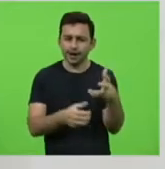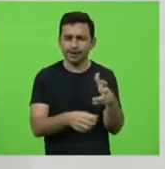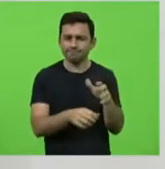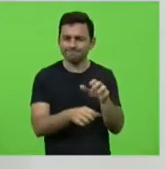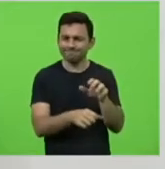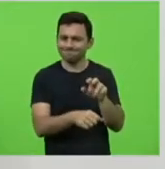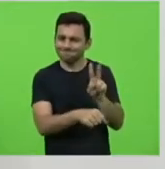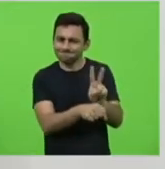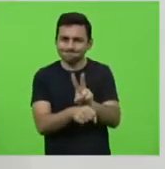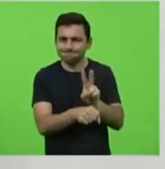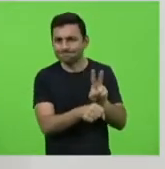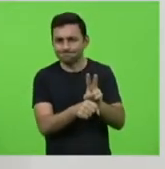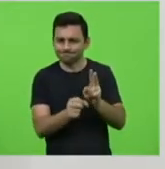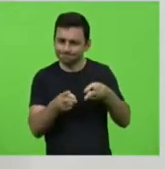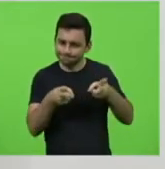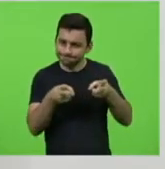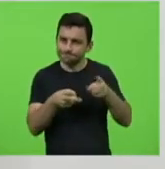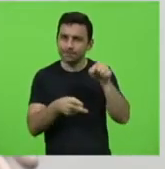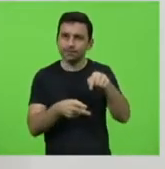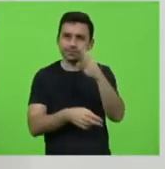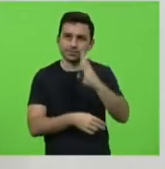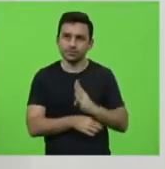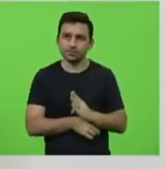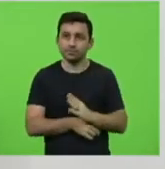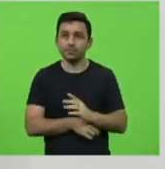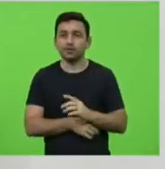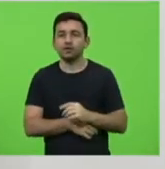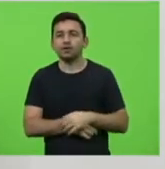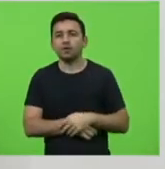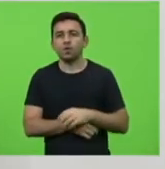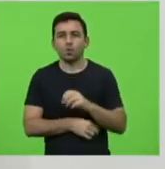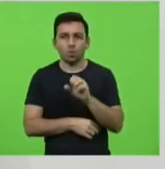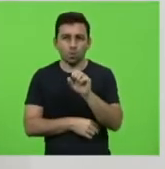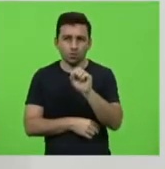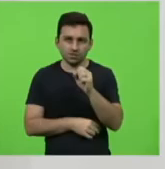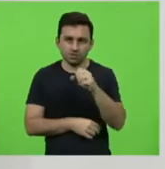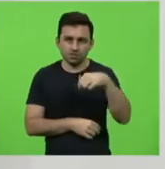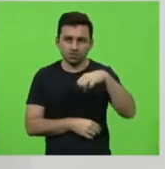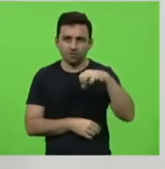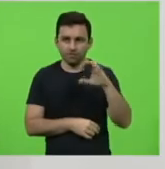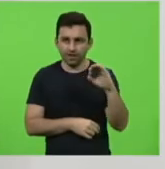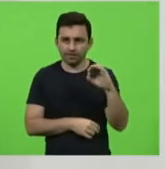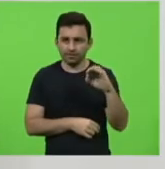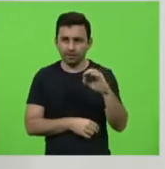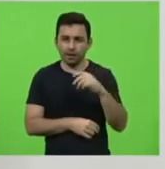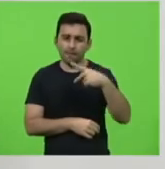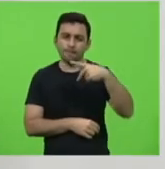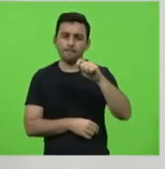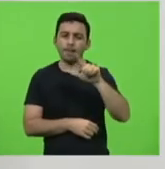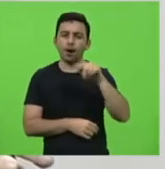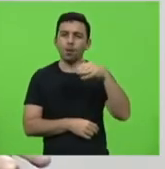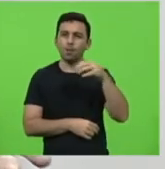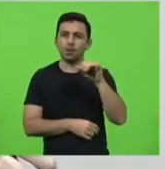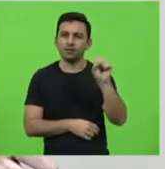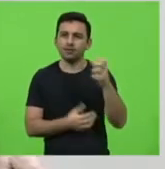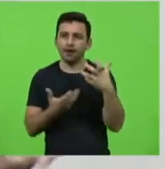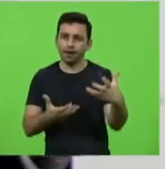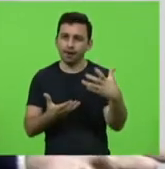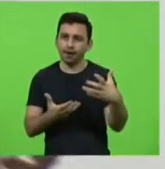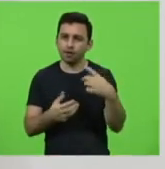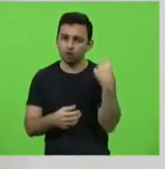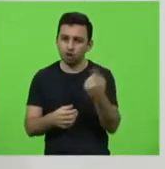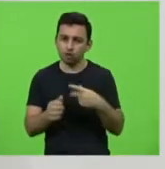brasileiro. Em 890, na questão de Palmas, queriam que nós pertencêssemos